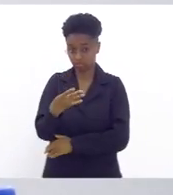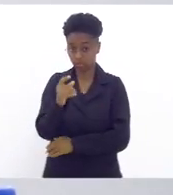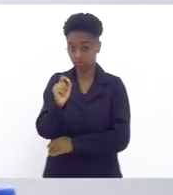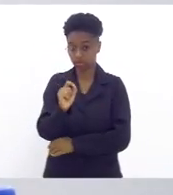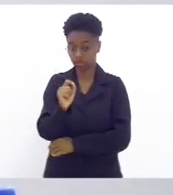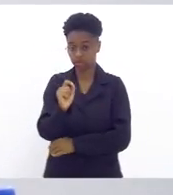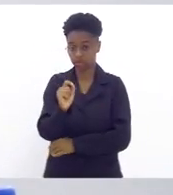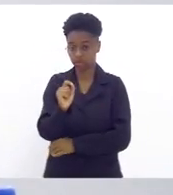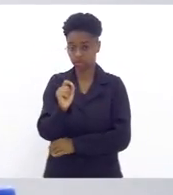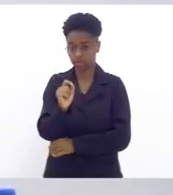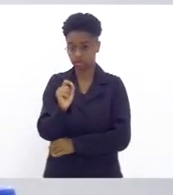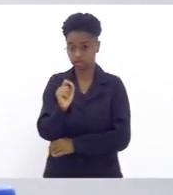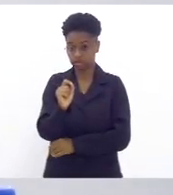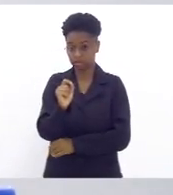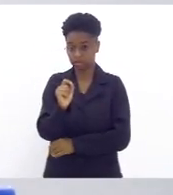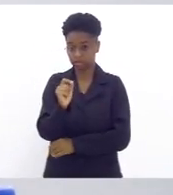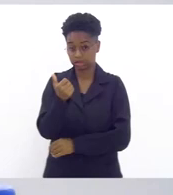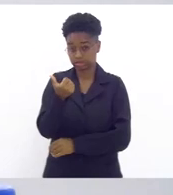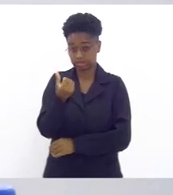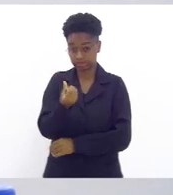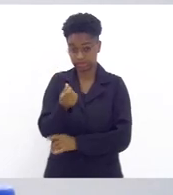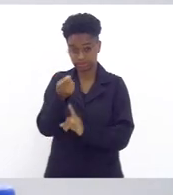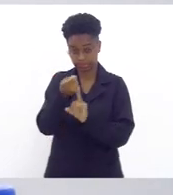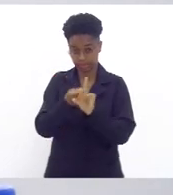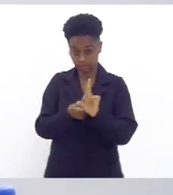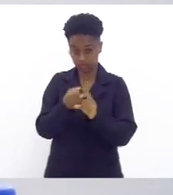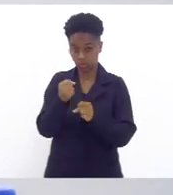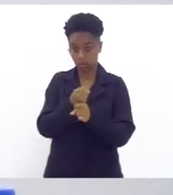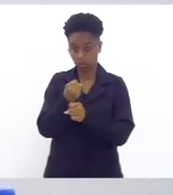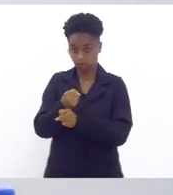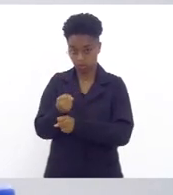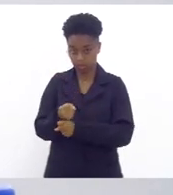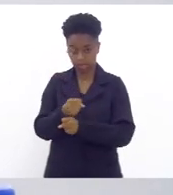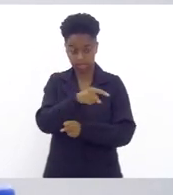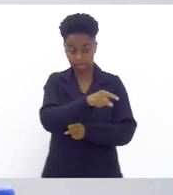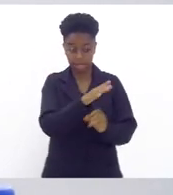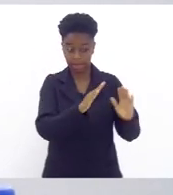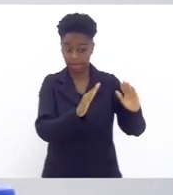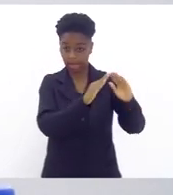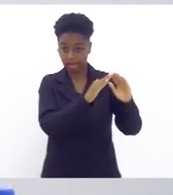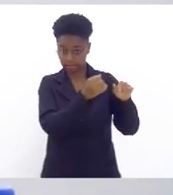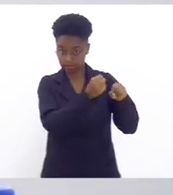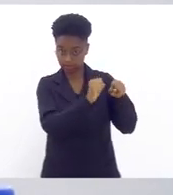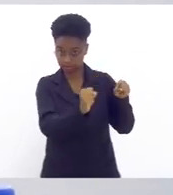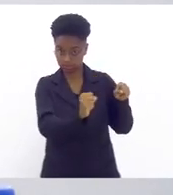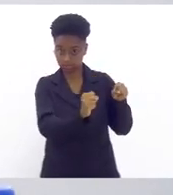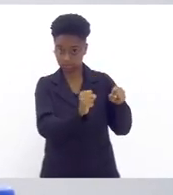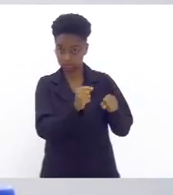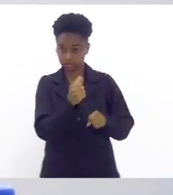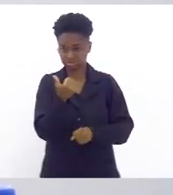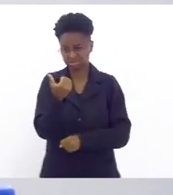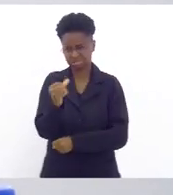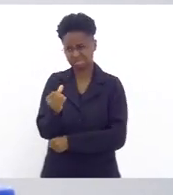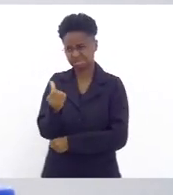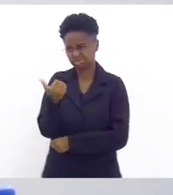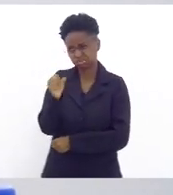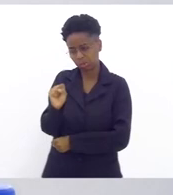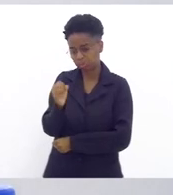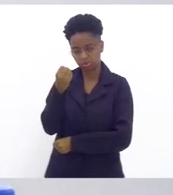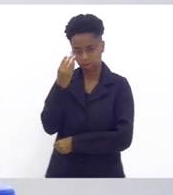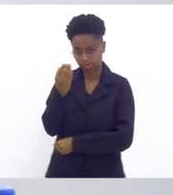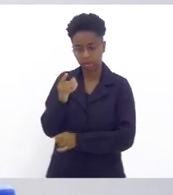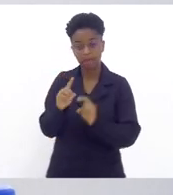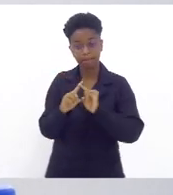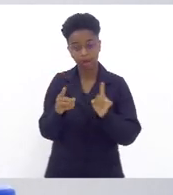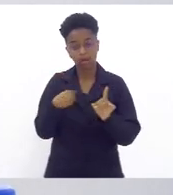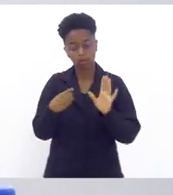de 16 meses de obras de restauração do Casarão 16 ou 18 isso também eu